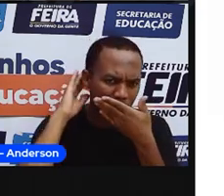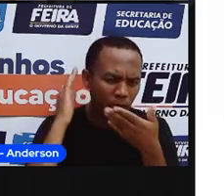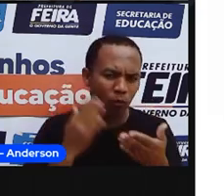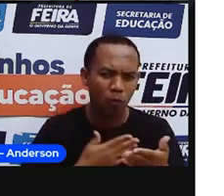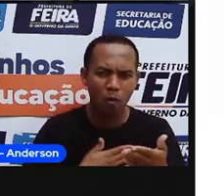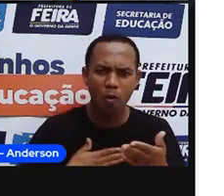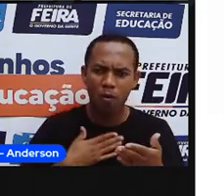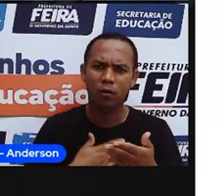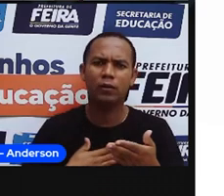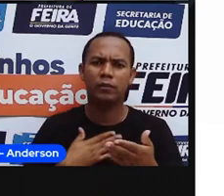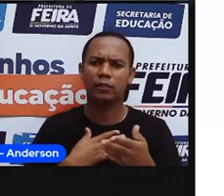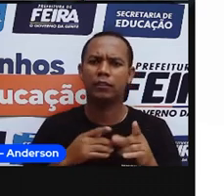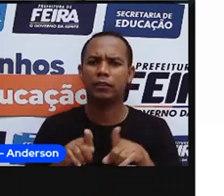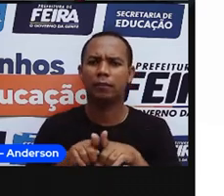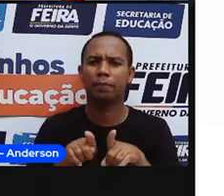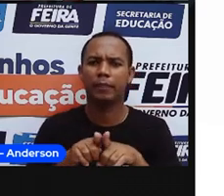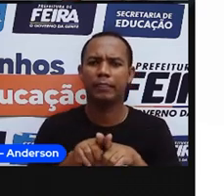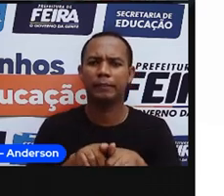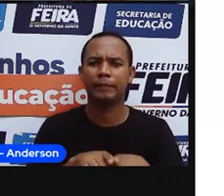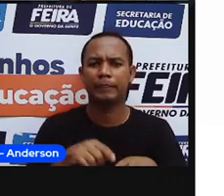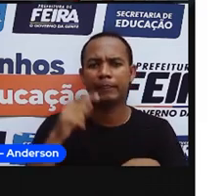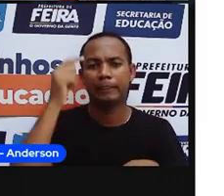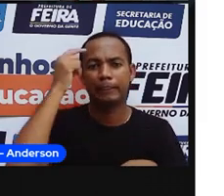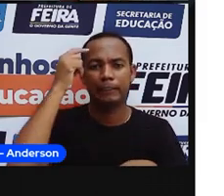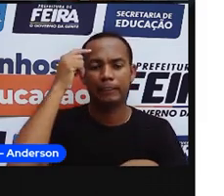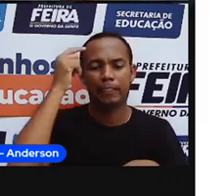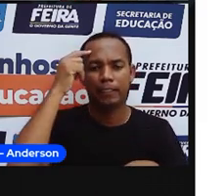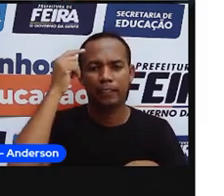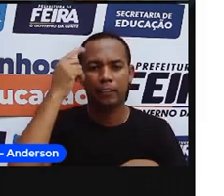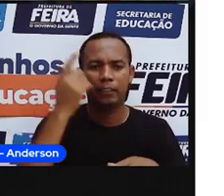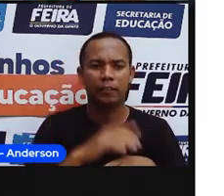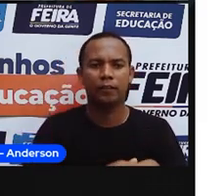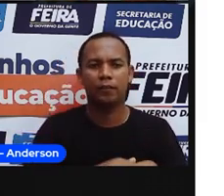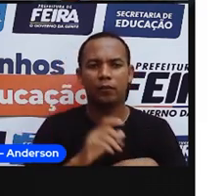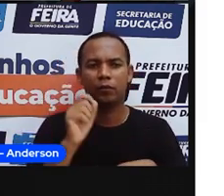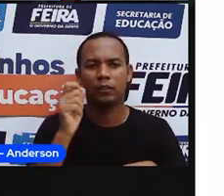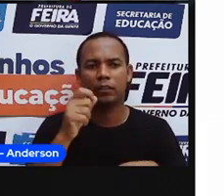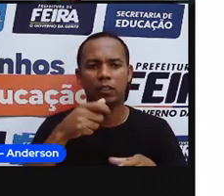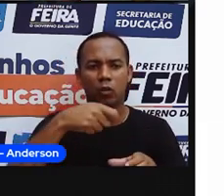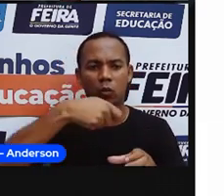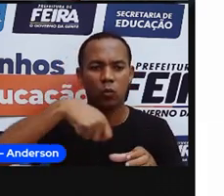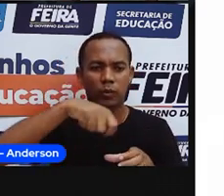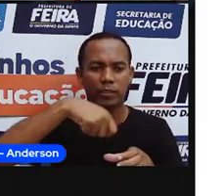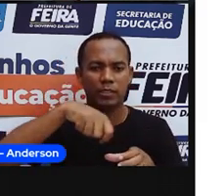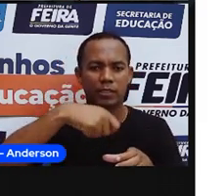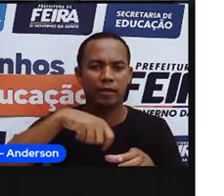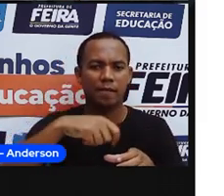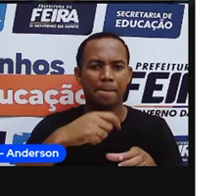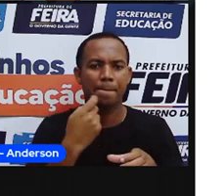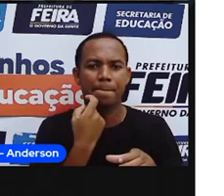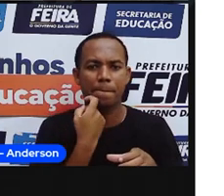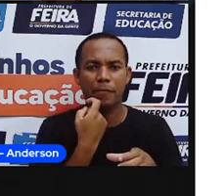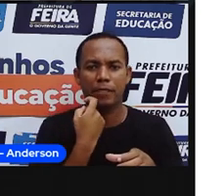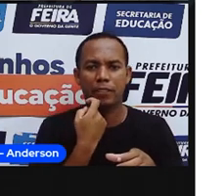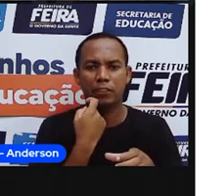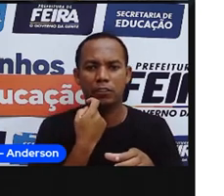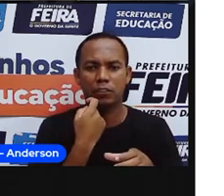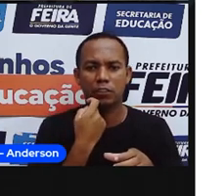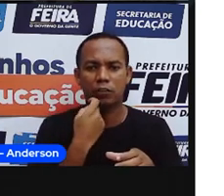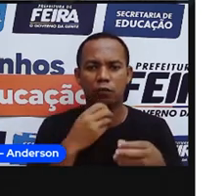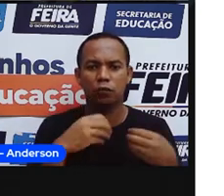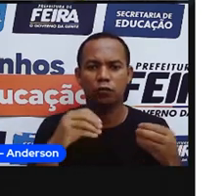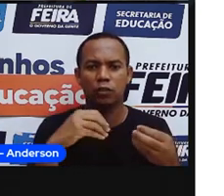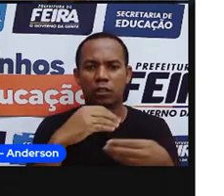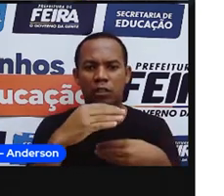bastante, que essa ideia de cozir, fazer o cozimento do peixe nessa folha de